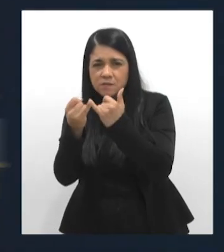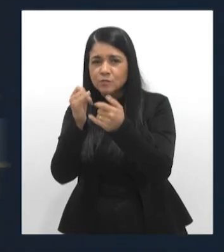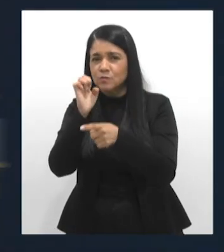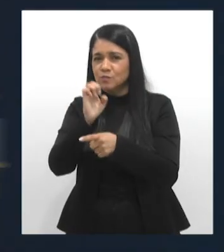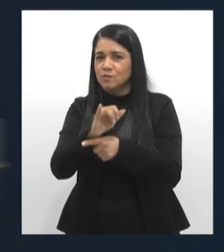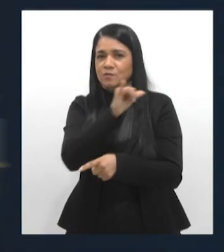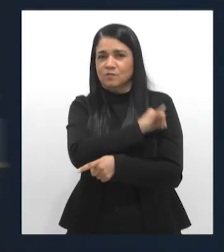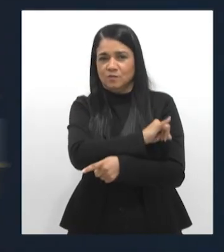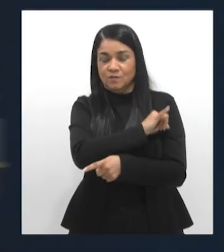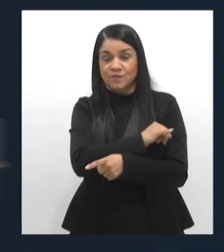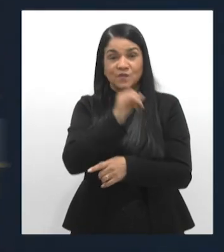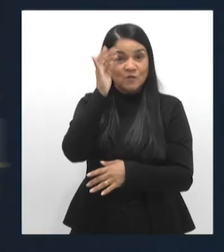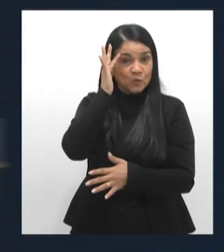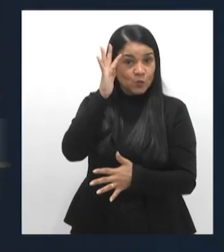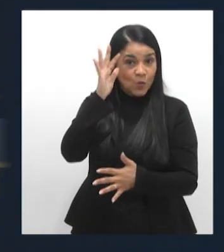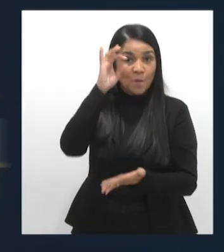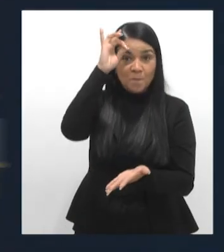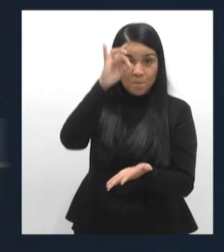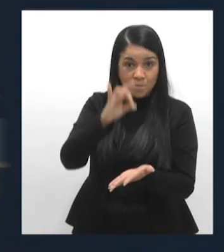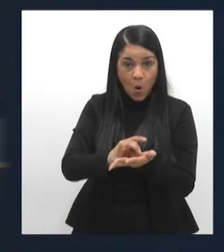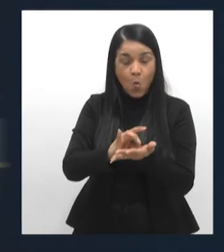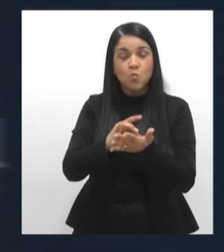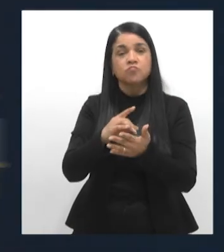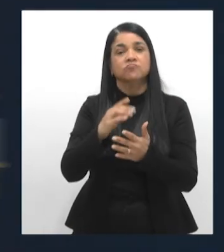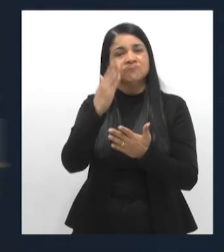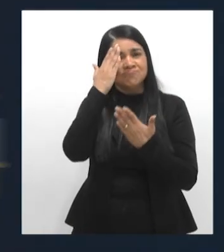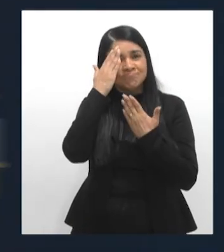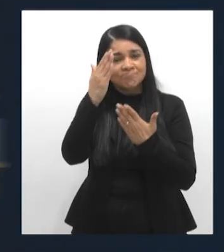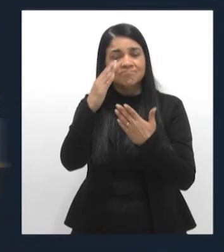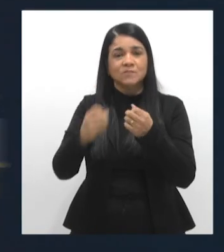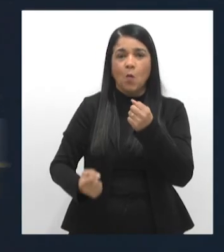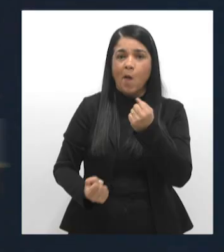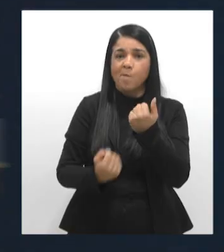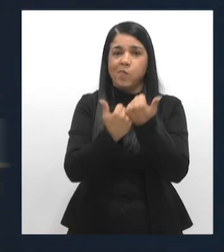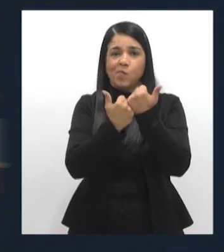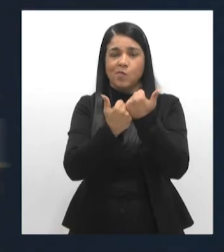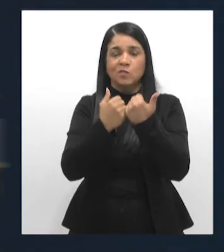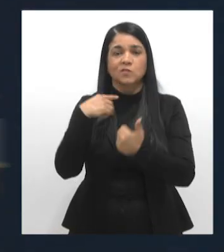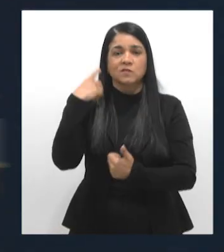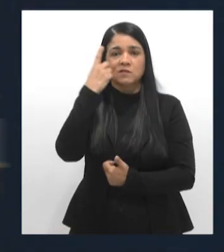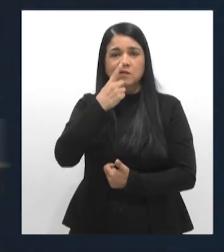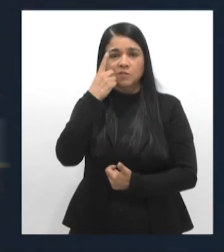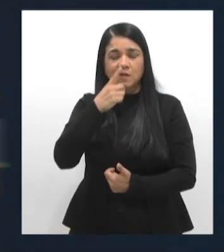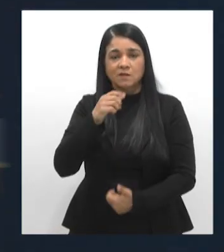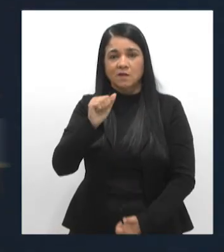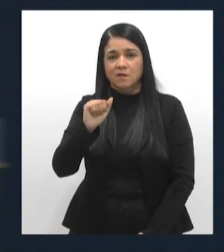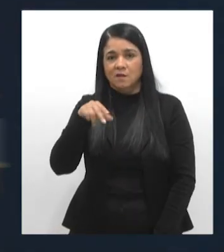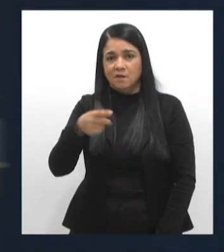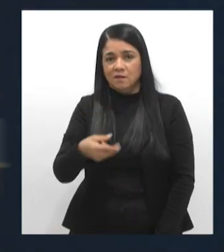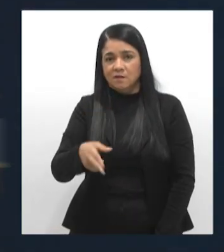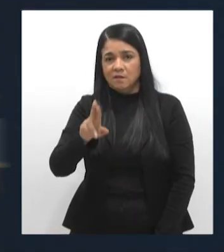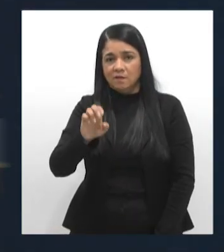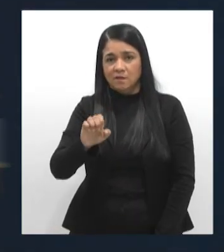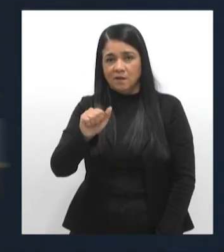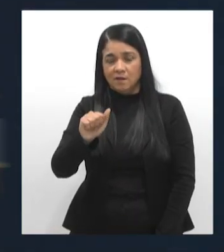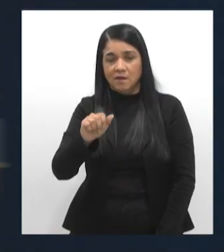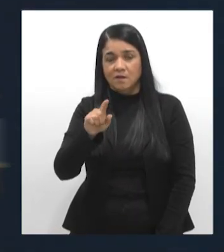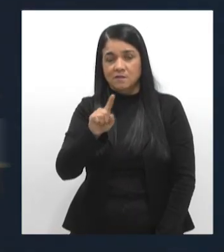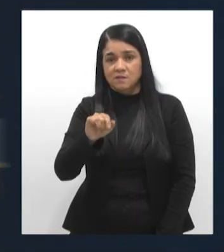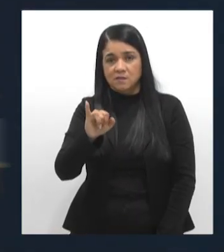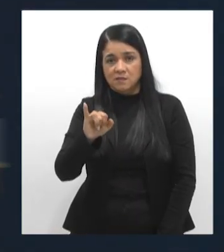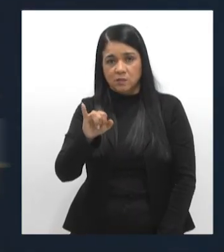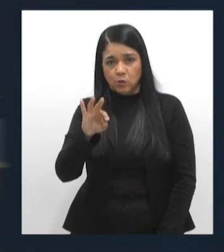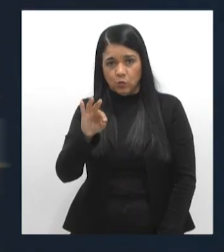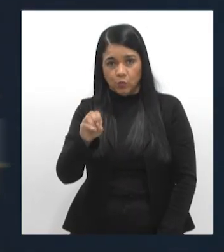virou realidade graças ao apoio da então deputada Andréa Zito, que apresentou o